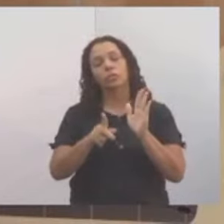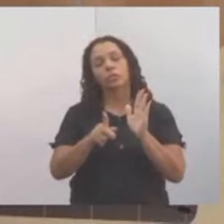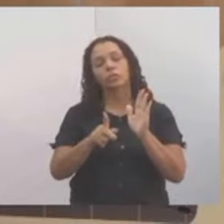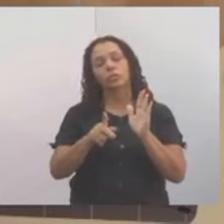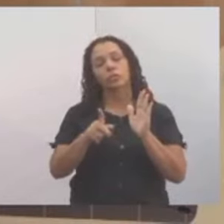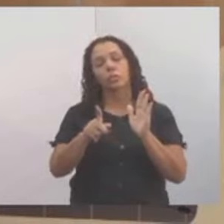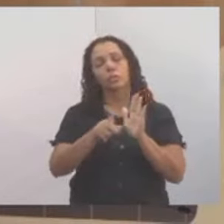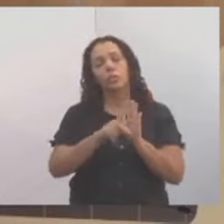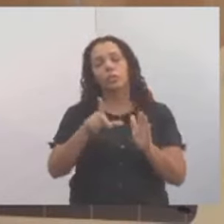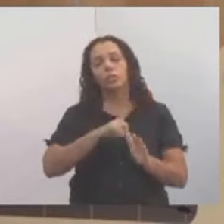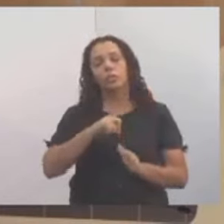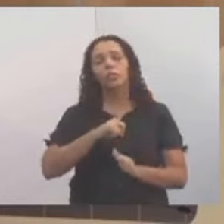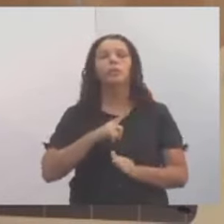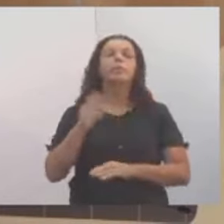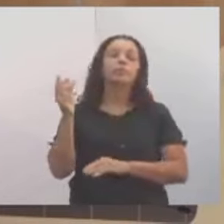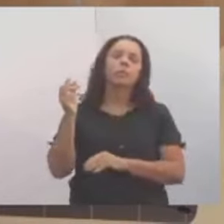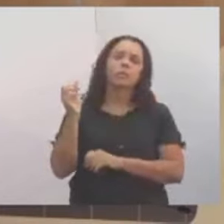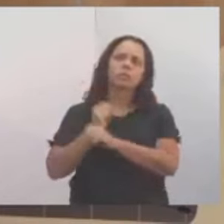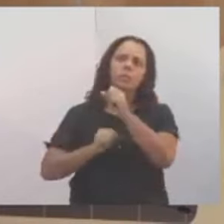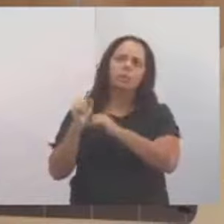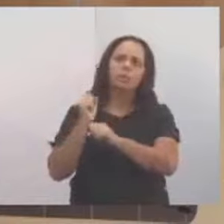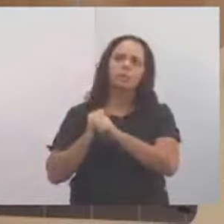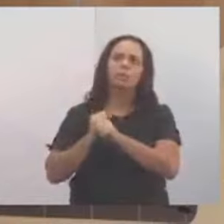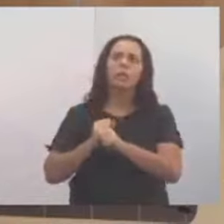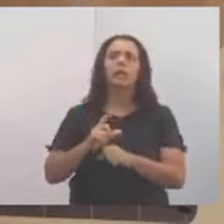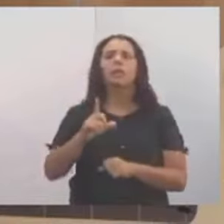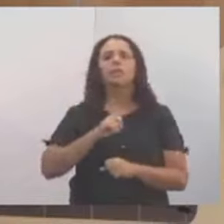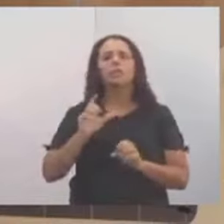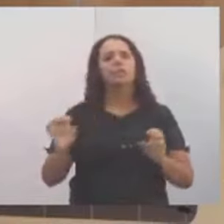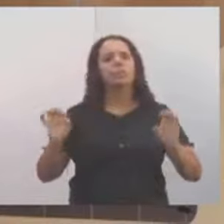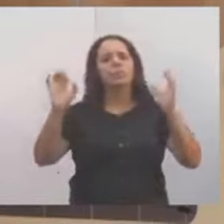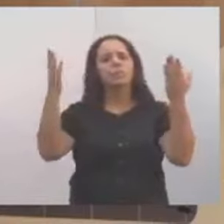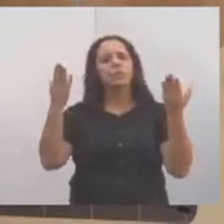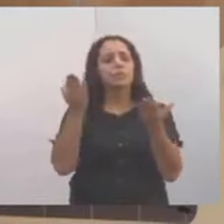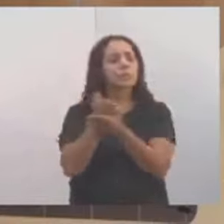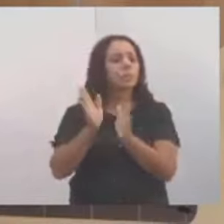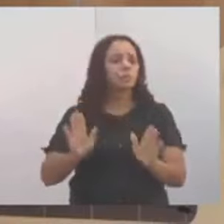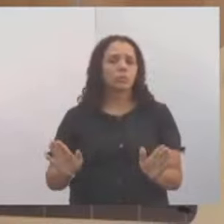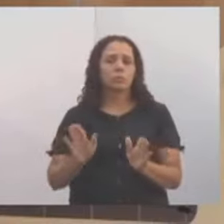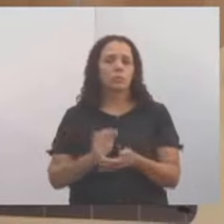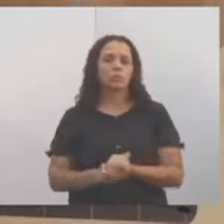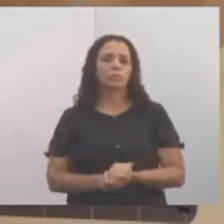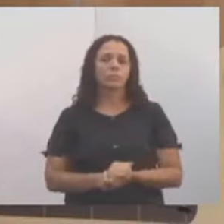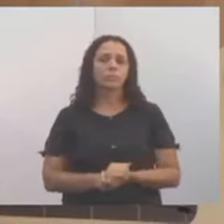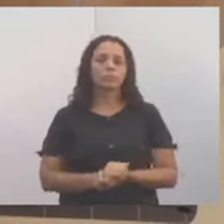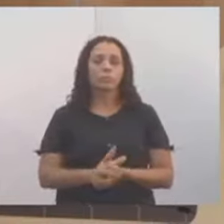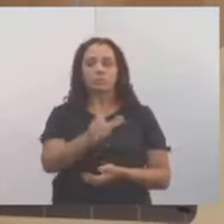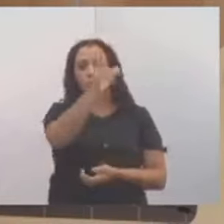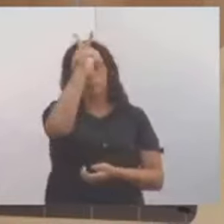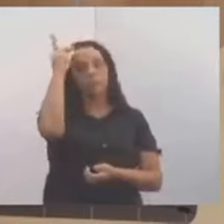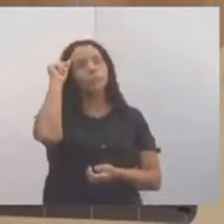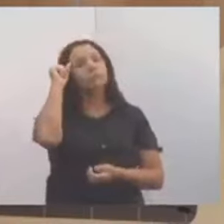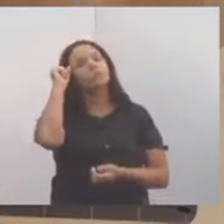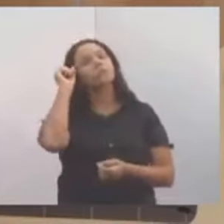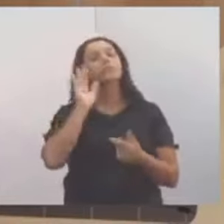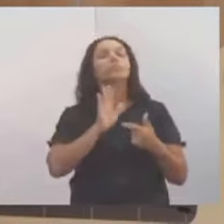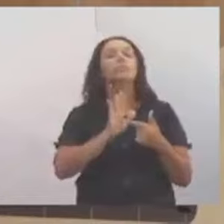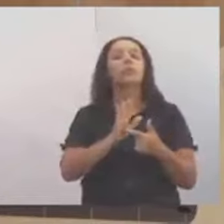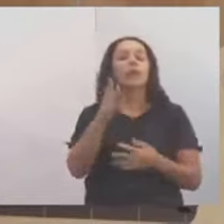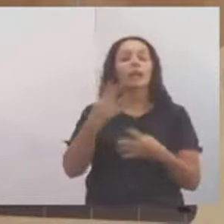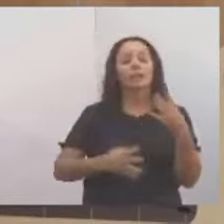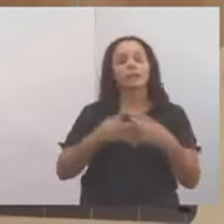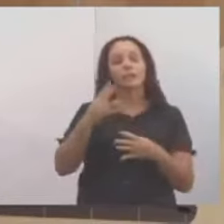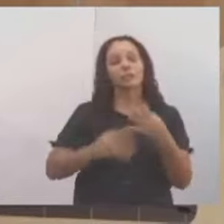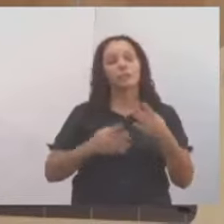há muitos anos atrás, tinha uns eventos na prainha que não se realiza mais. O próprio poder público coloca dificuldade